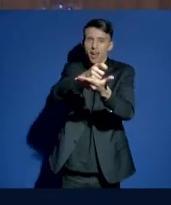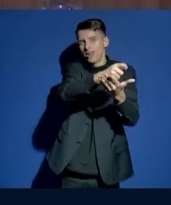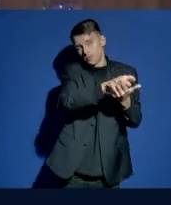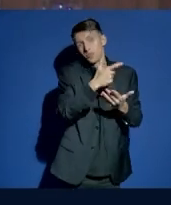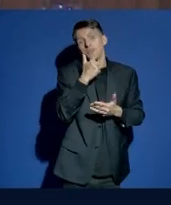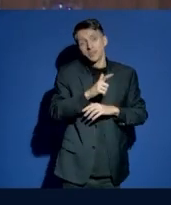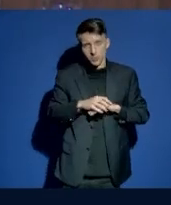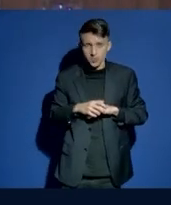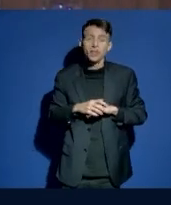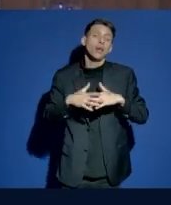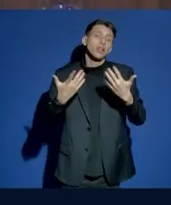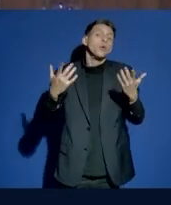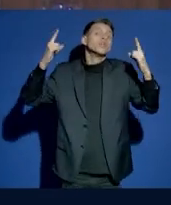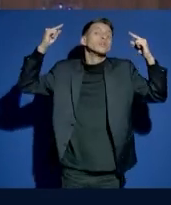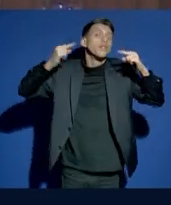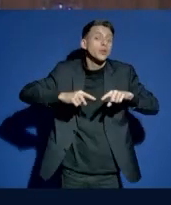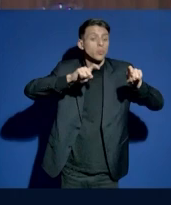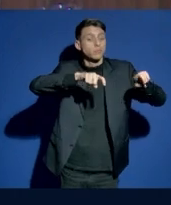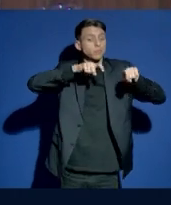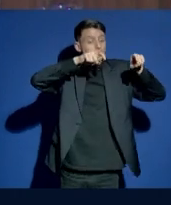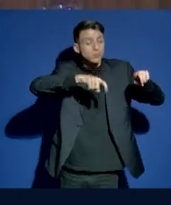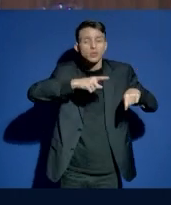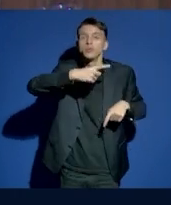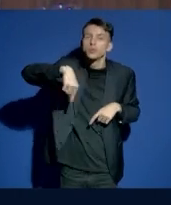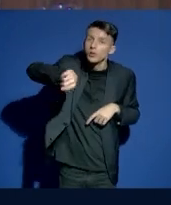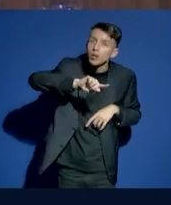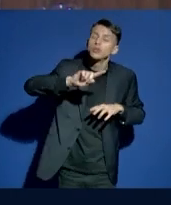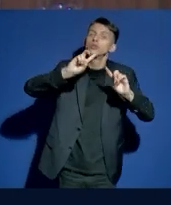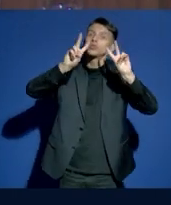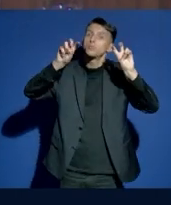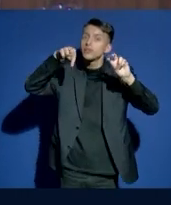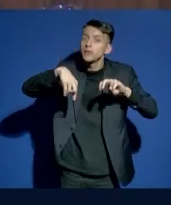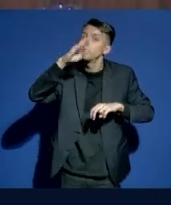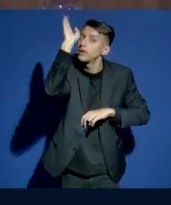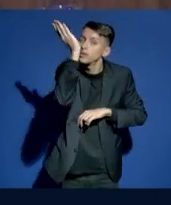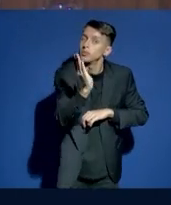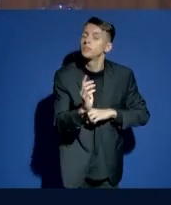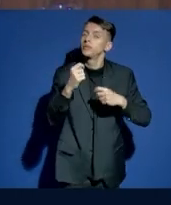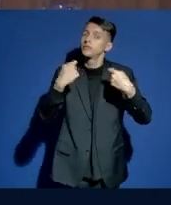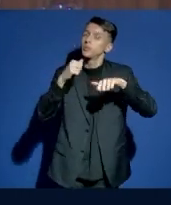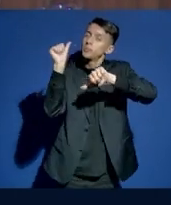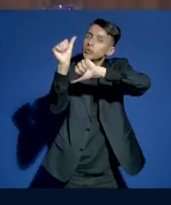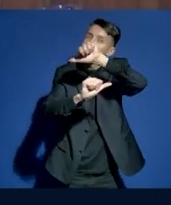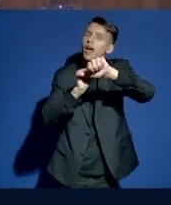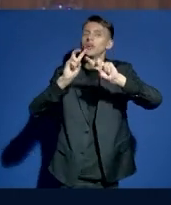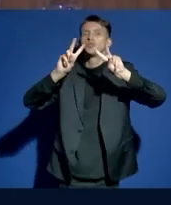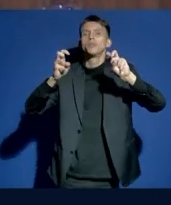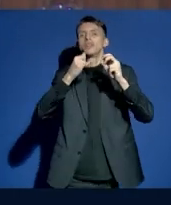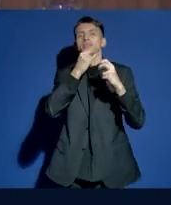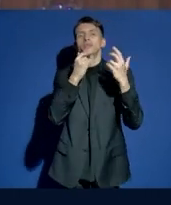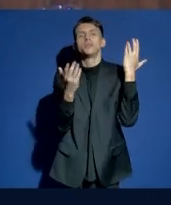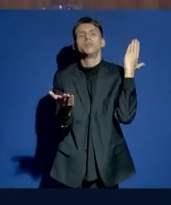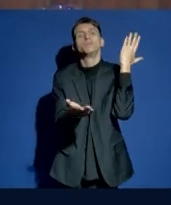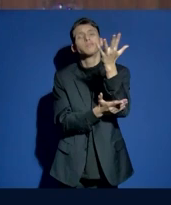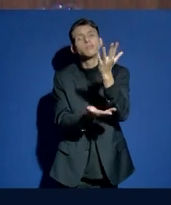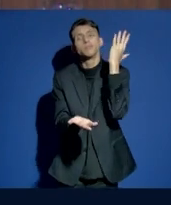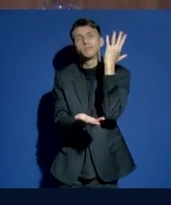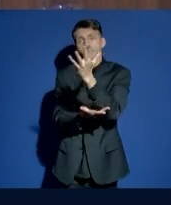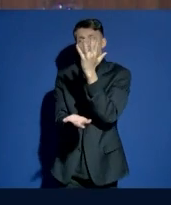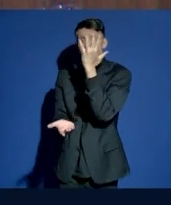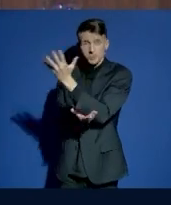grande desafio, quando eu vejo o agro brasileiro, de nós acabar com a percepção e as condições do desmatamento. Não só percepção, a gente